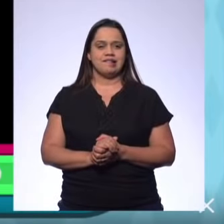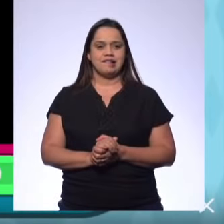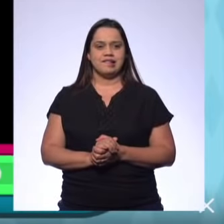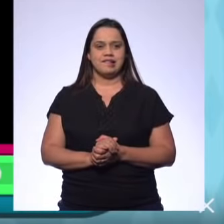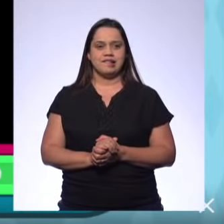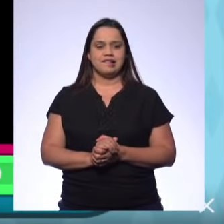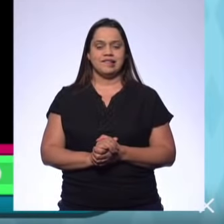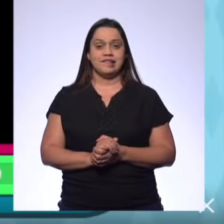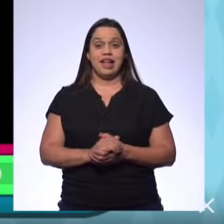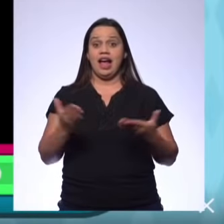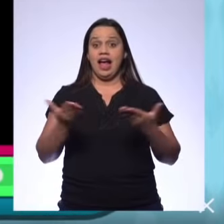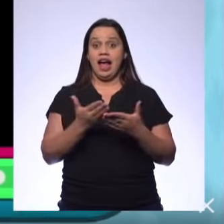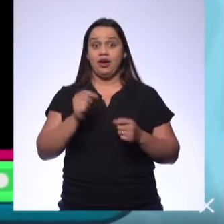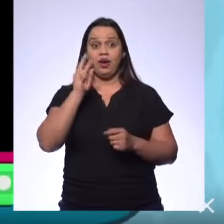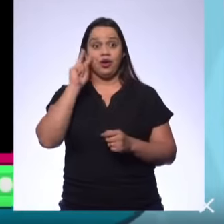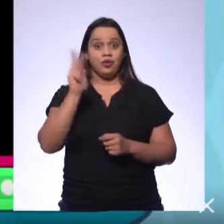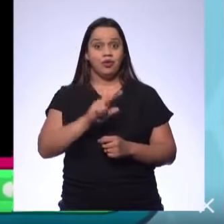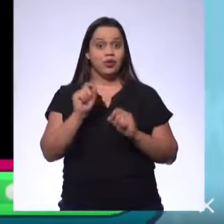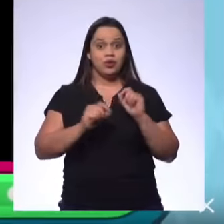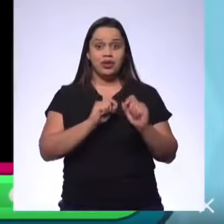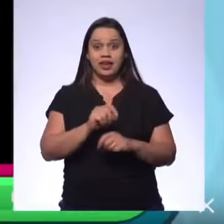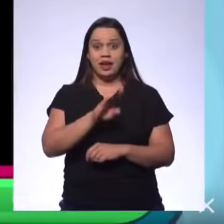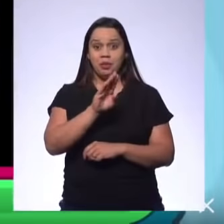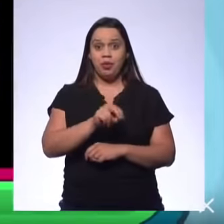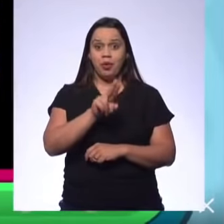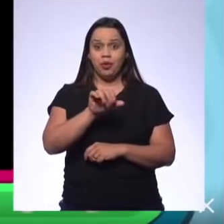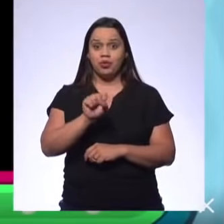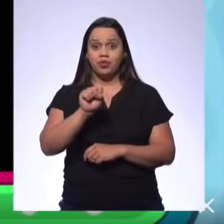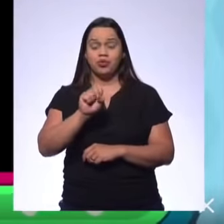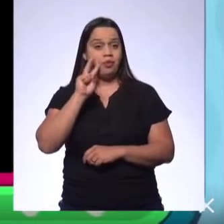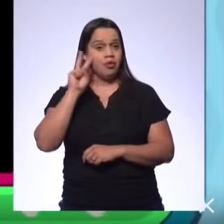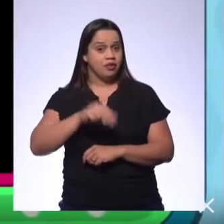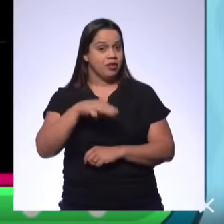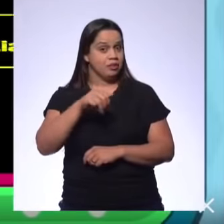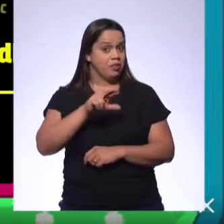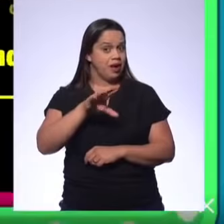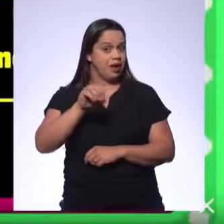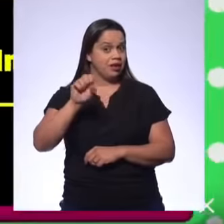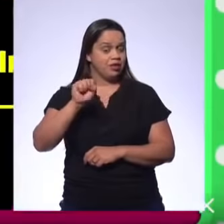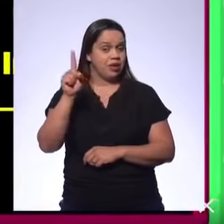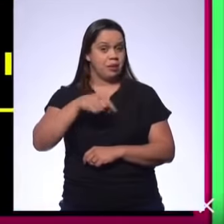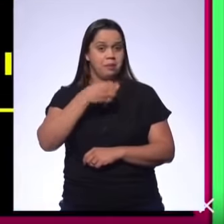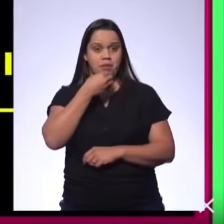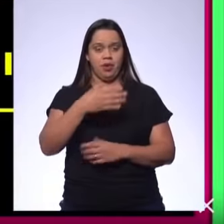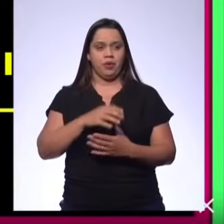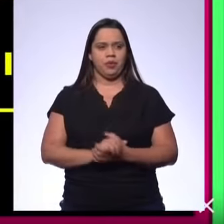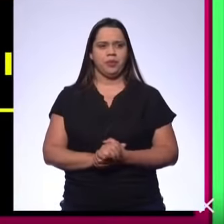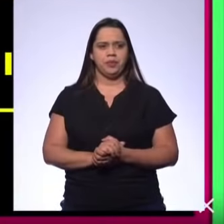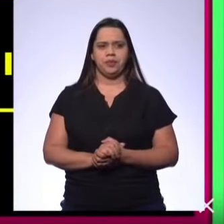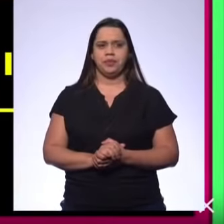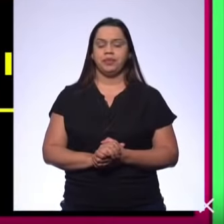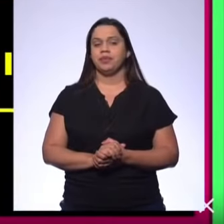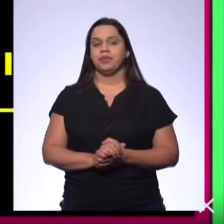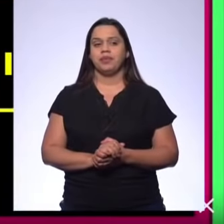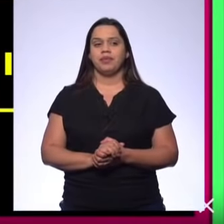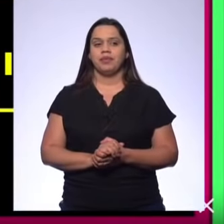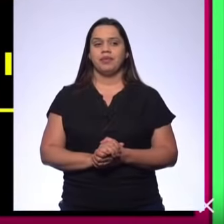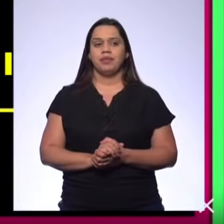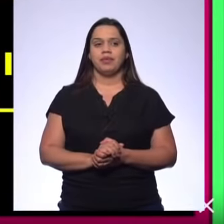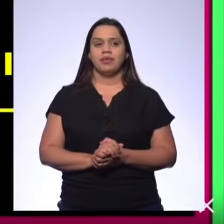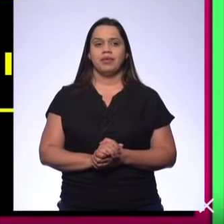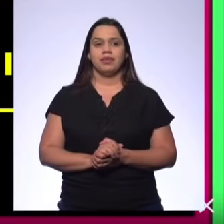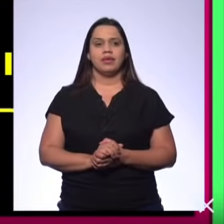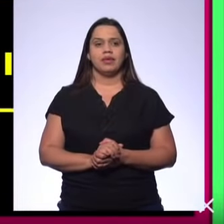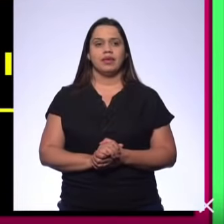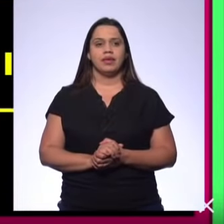Point. Agora vem a hora do bônus. Vamos ver se o Marcos é bom, hein? Ah, não. Where did an ocean earthquake